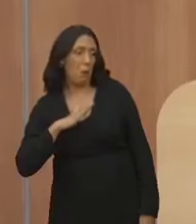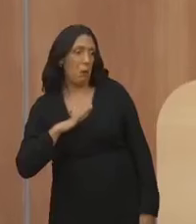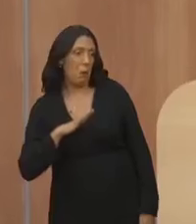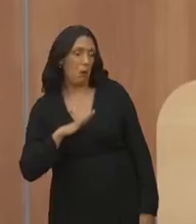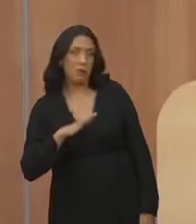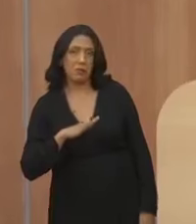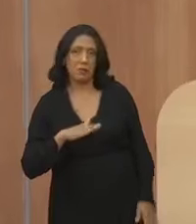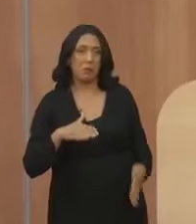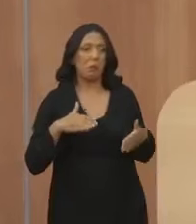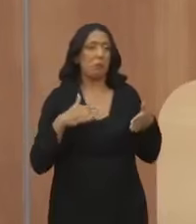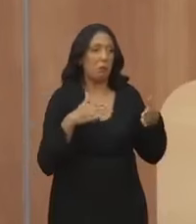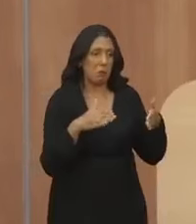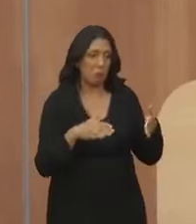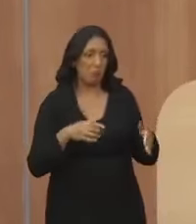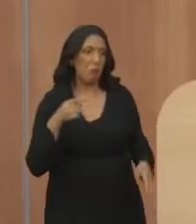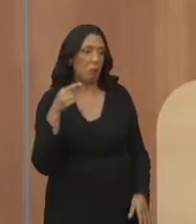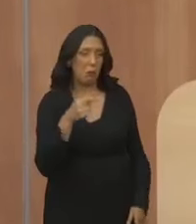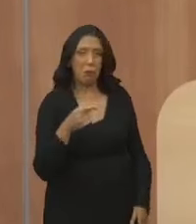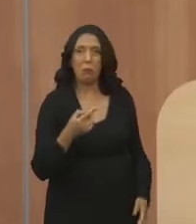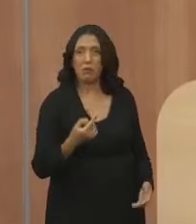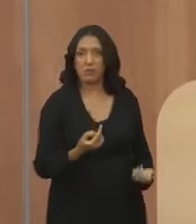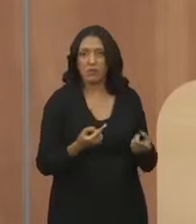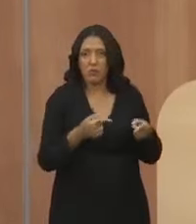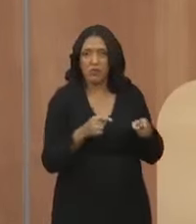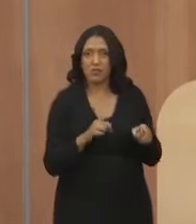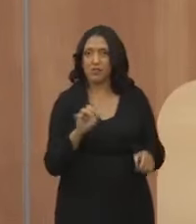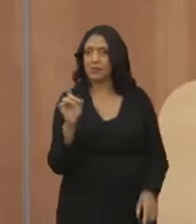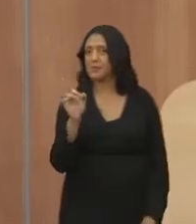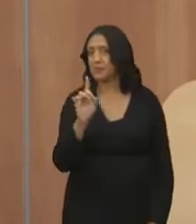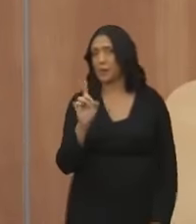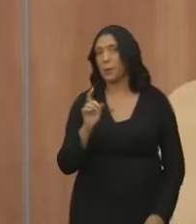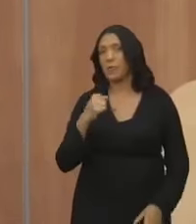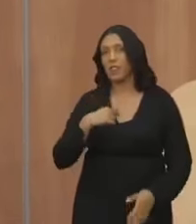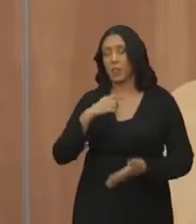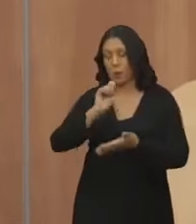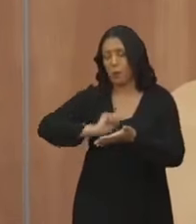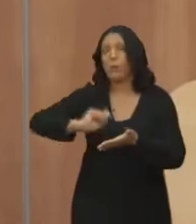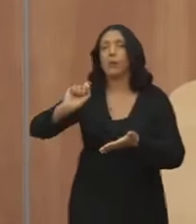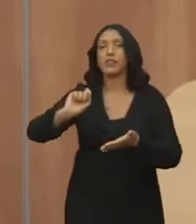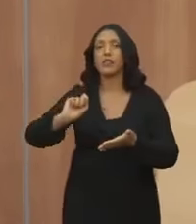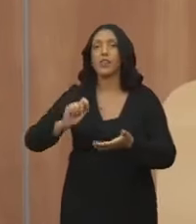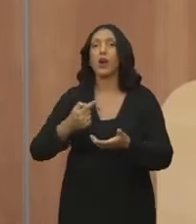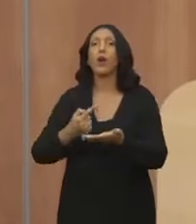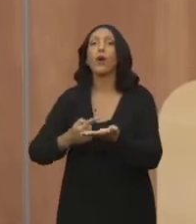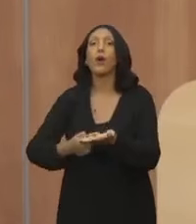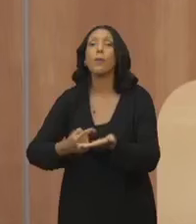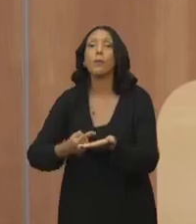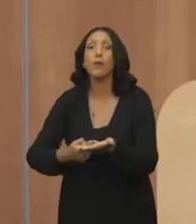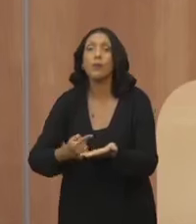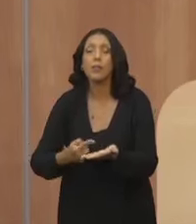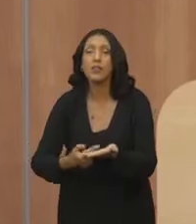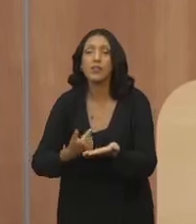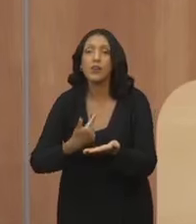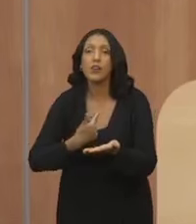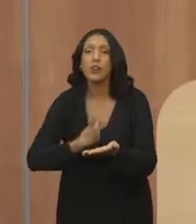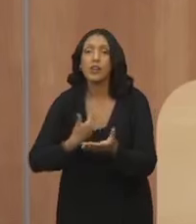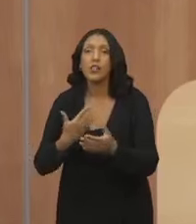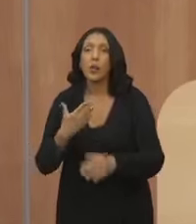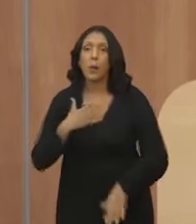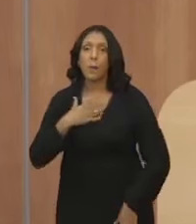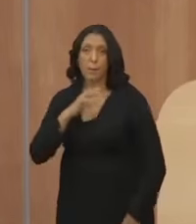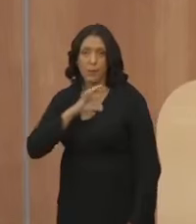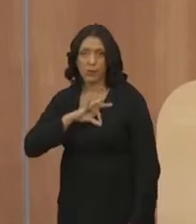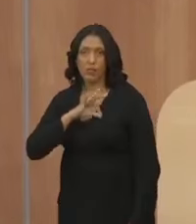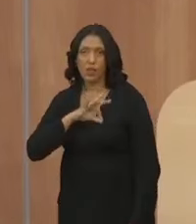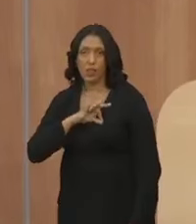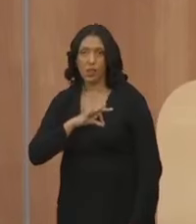coisa para vocês, estou acabando de assinar aqui, um compromisso com vocês, 150 mil da minha emenda impositiva, vocês